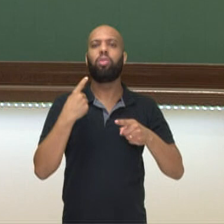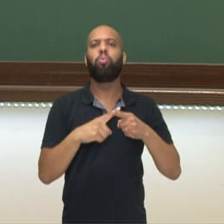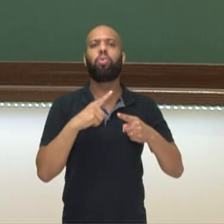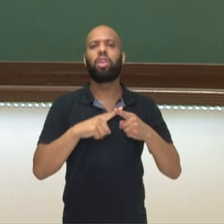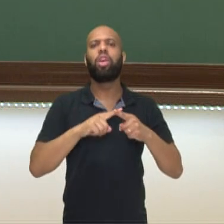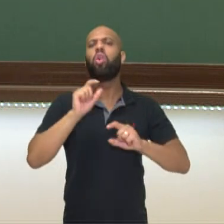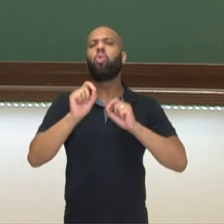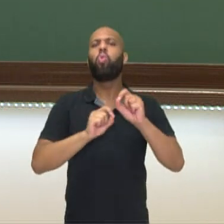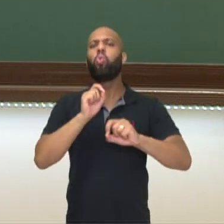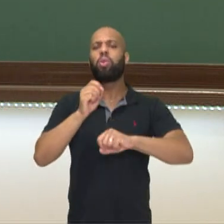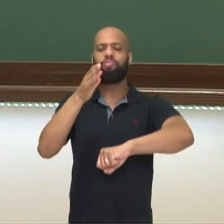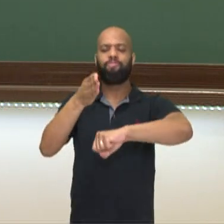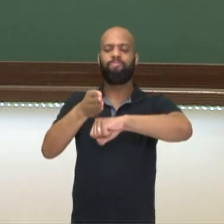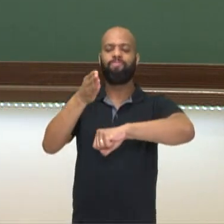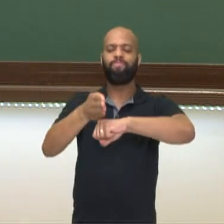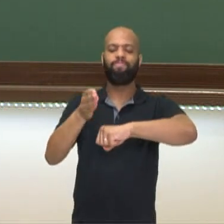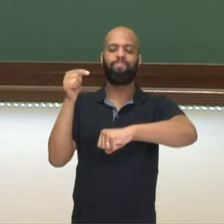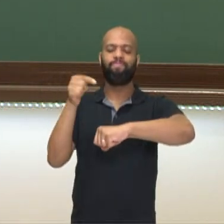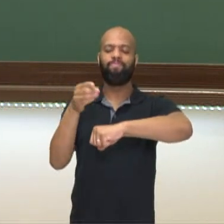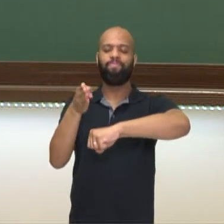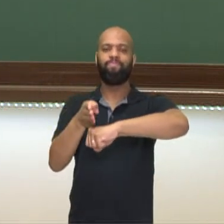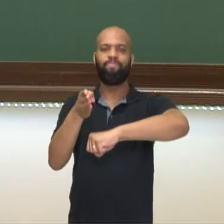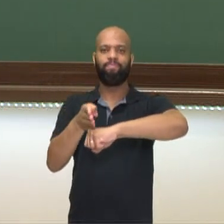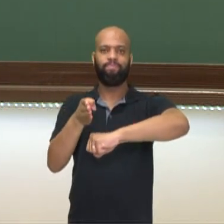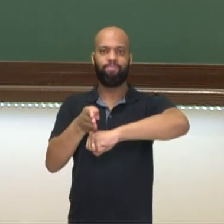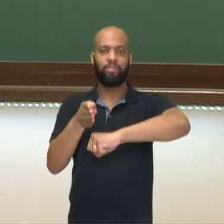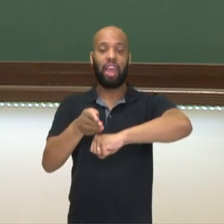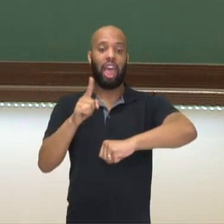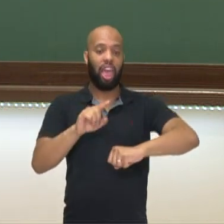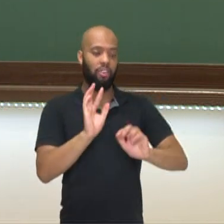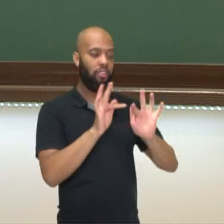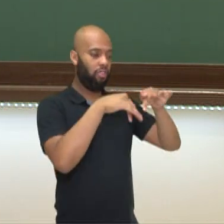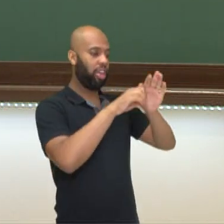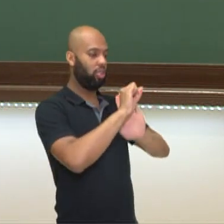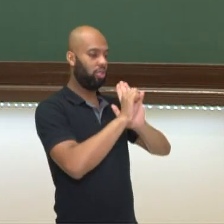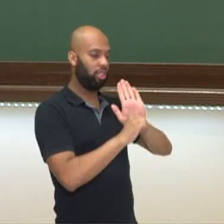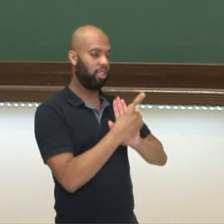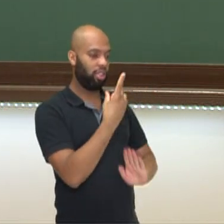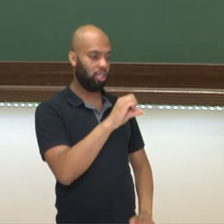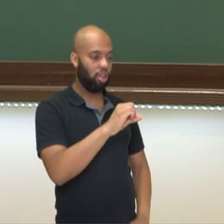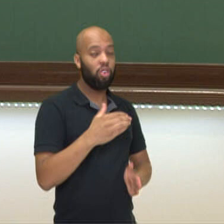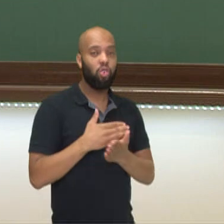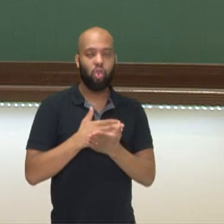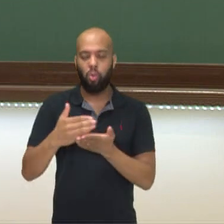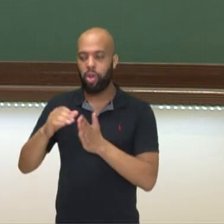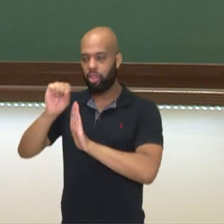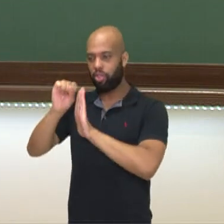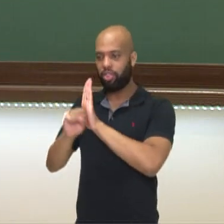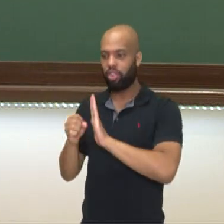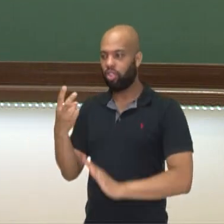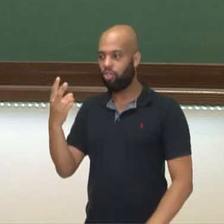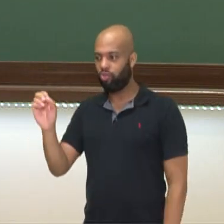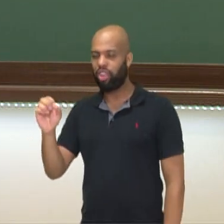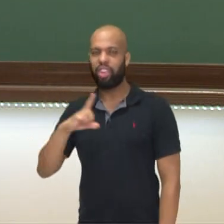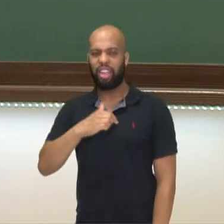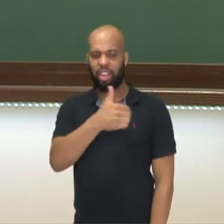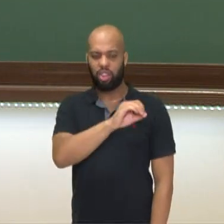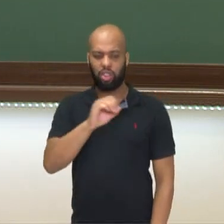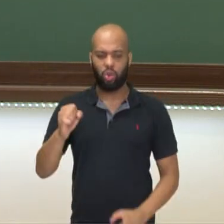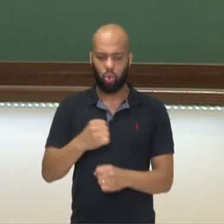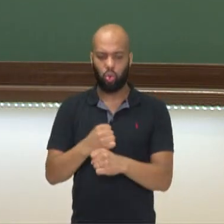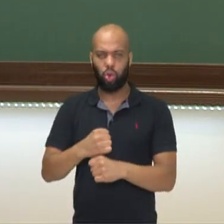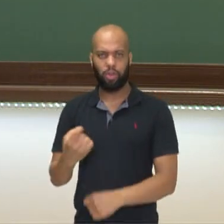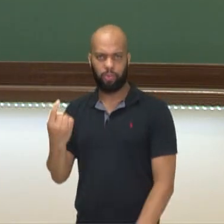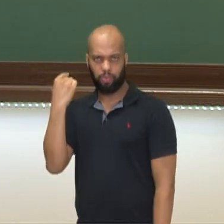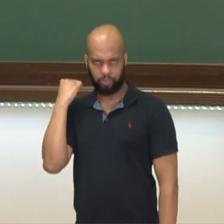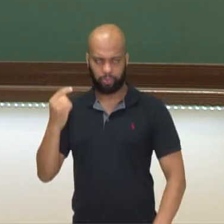moderno algo que aconteceu no finalzinho do século XIX e início do século XX, pouco mais de 100 anos atrás,